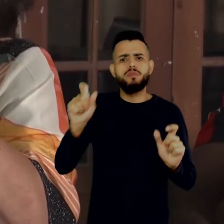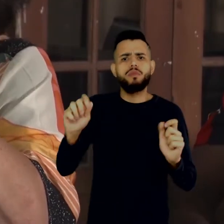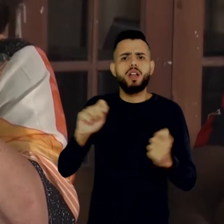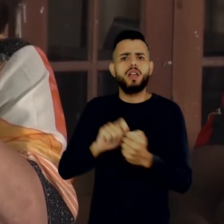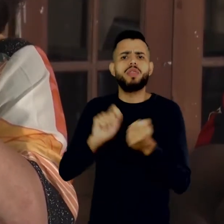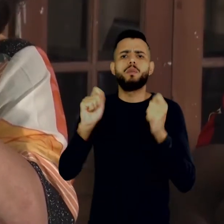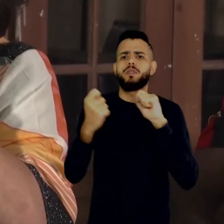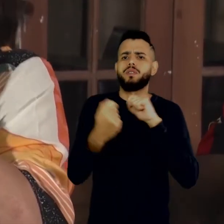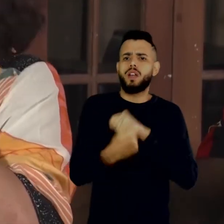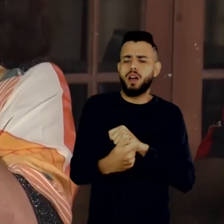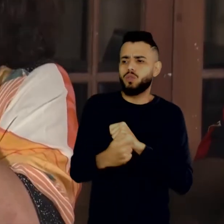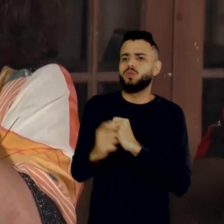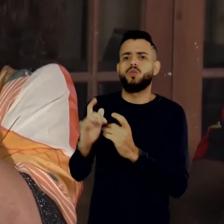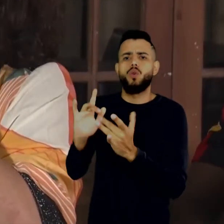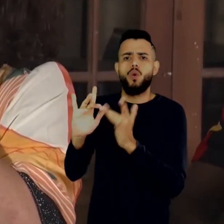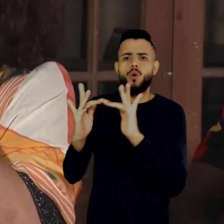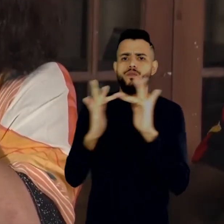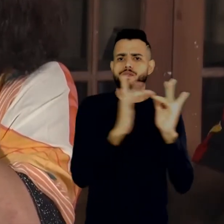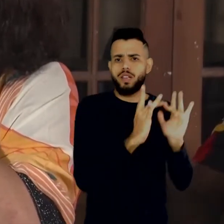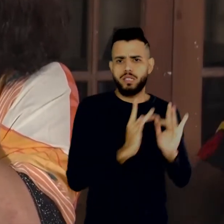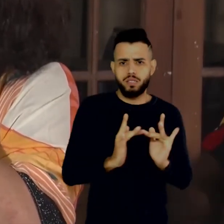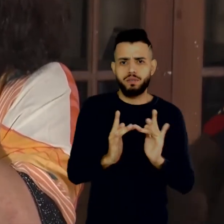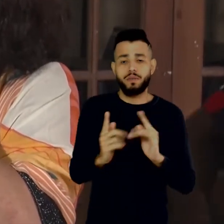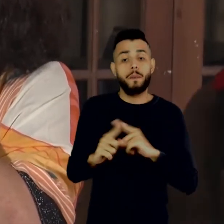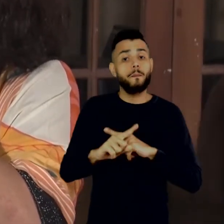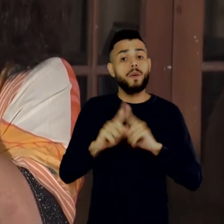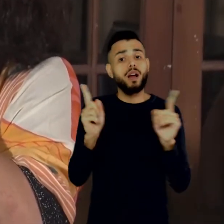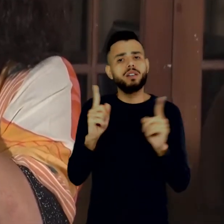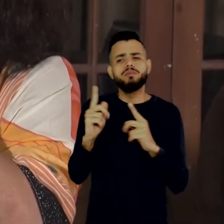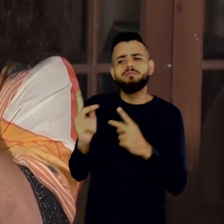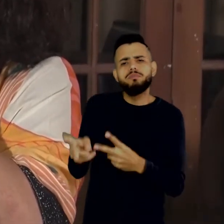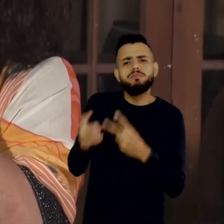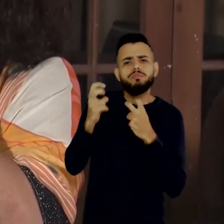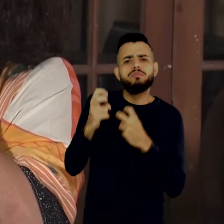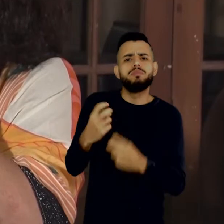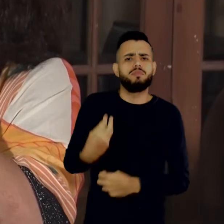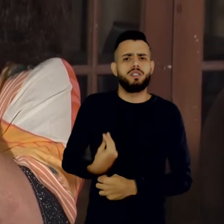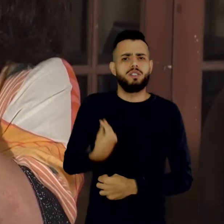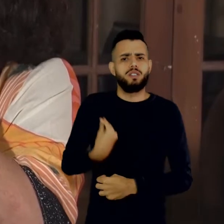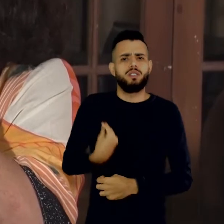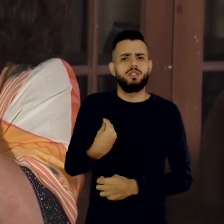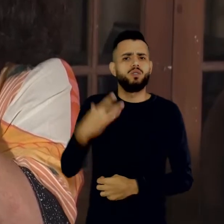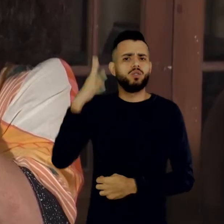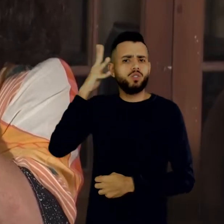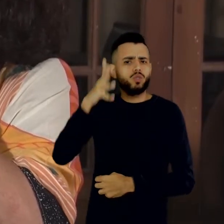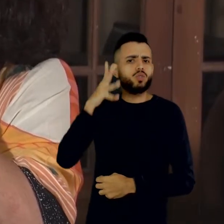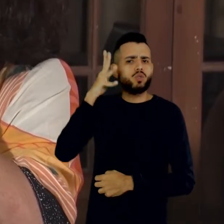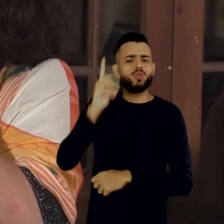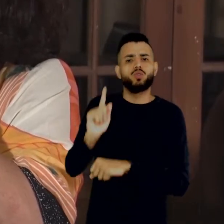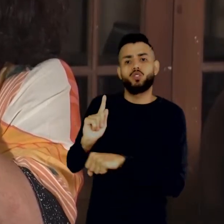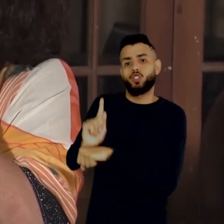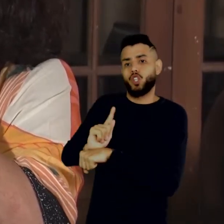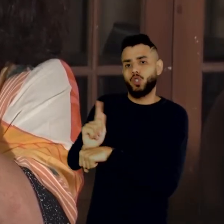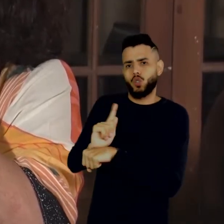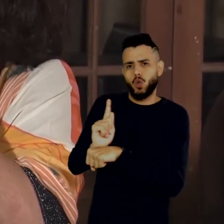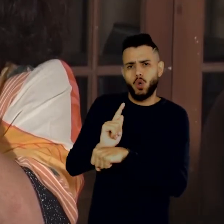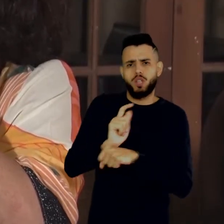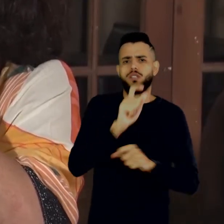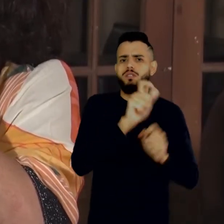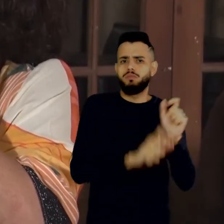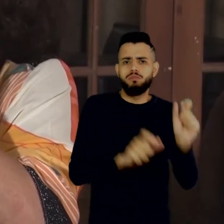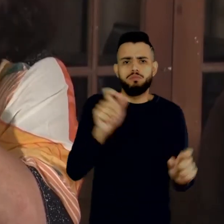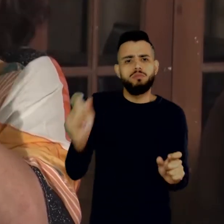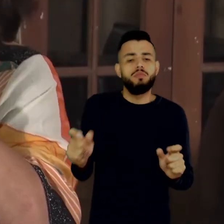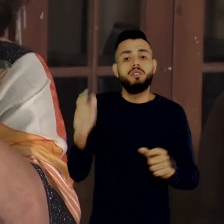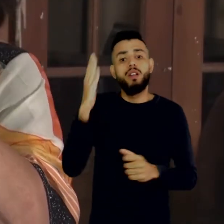com a sua convivência. Porém, ainda se identifica a presença no discurso de determinados gestores do